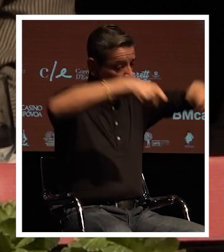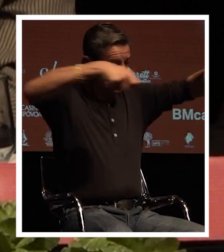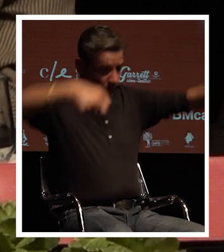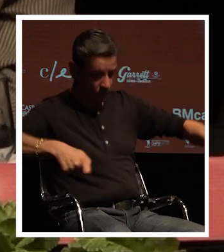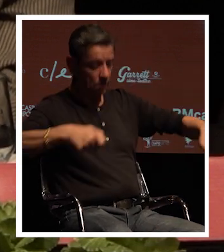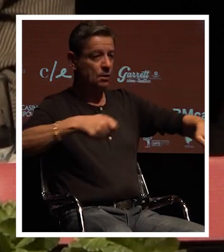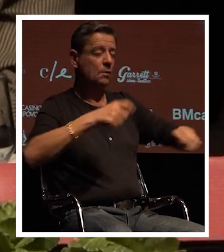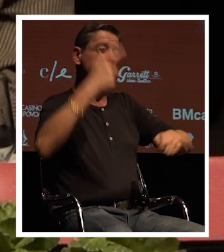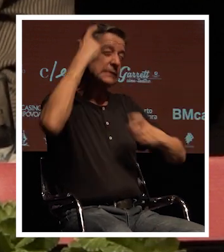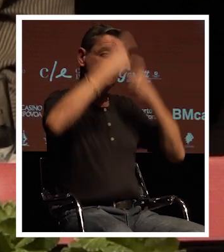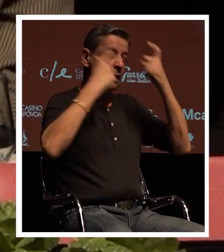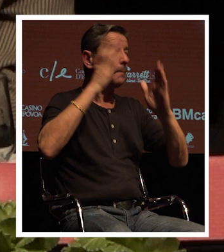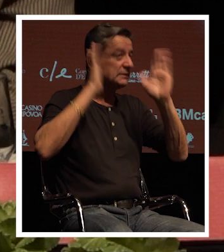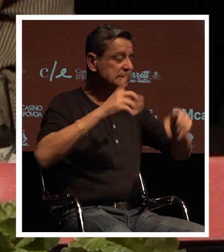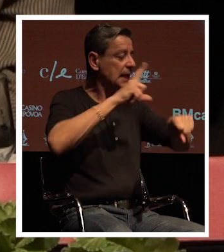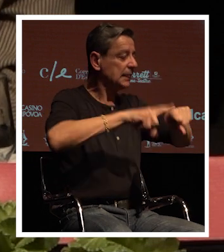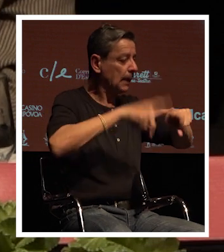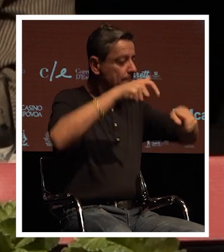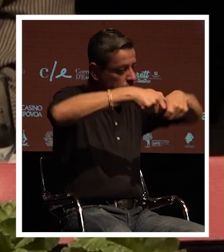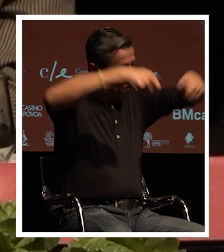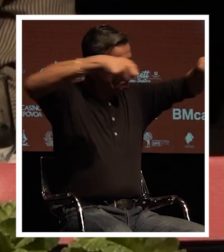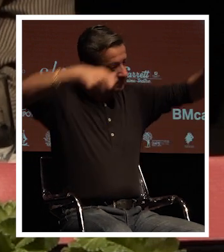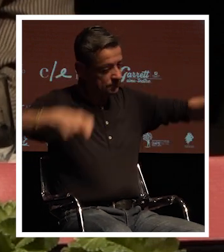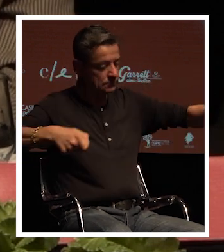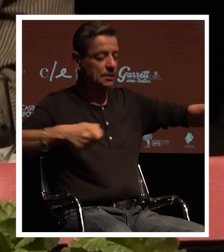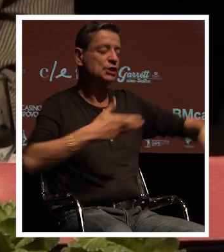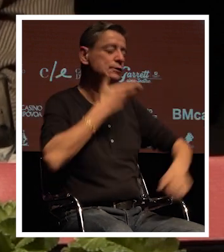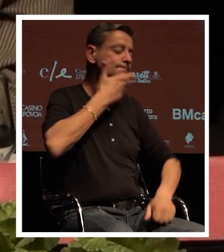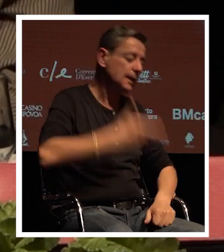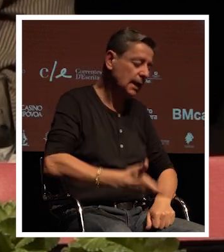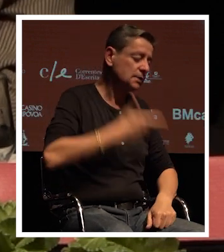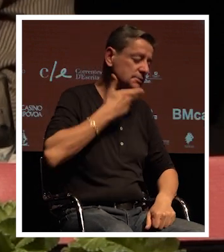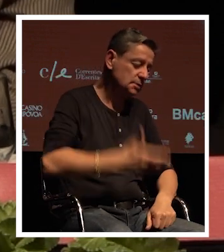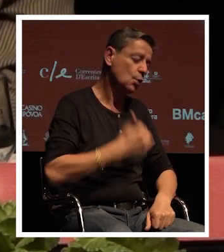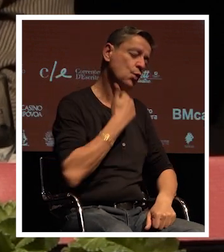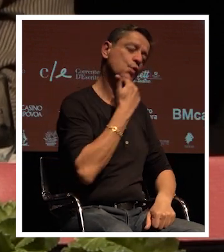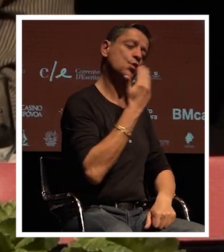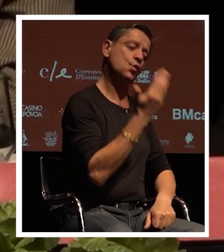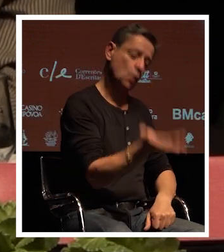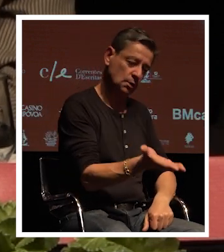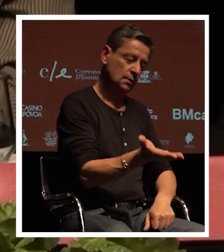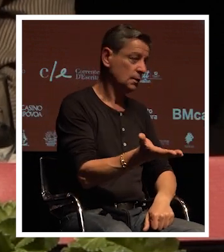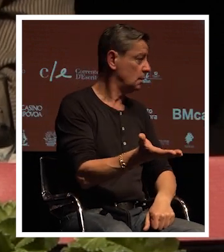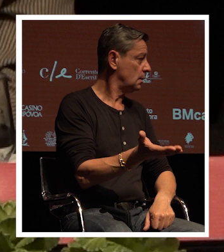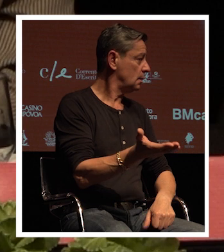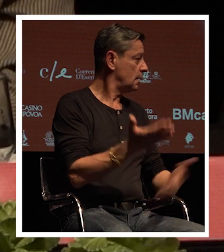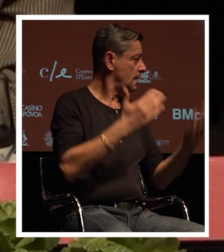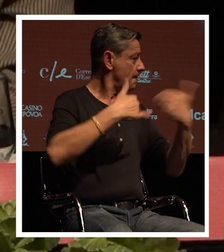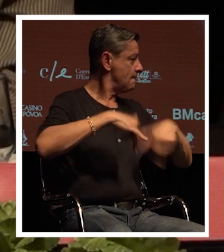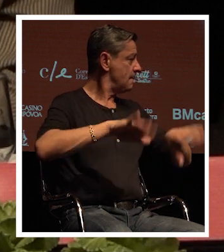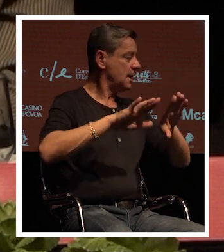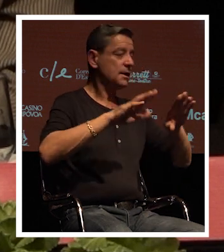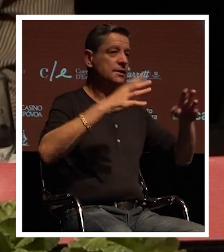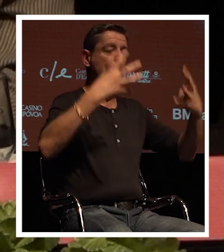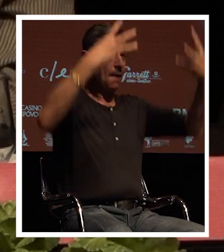é qualquer coisa que precisa de amadurecimento hh há um há uma quadra Popular que